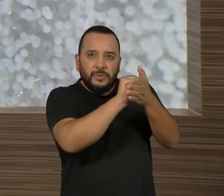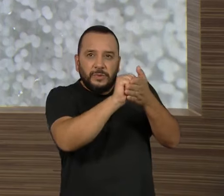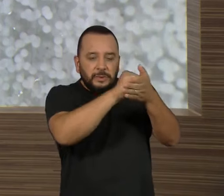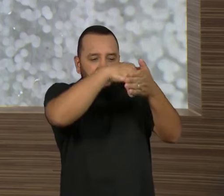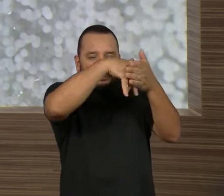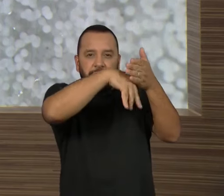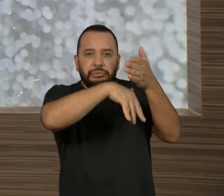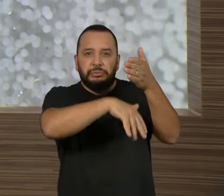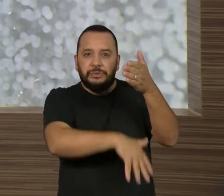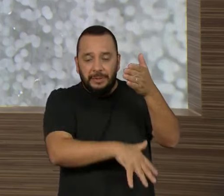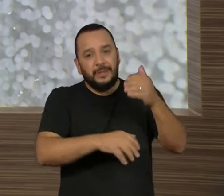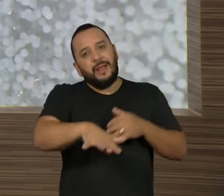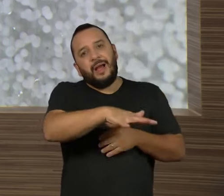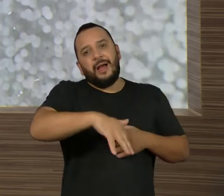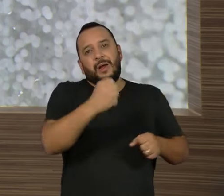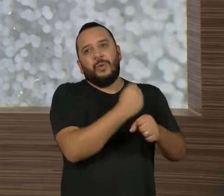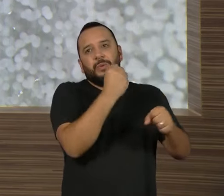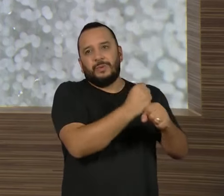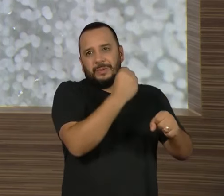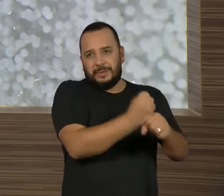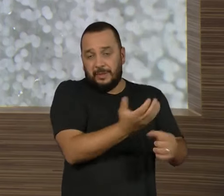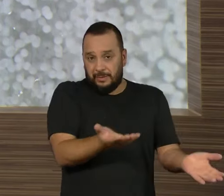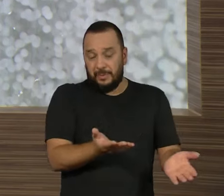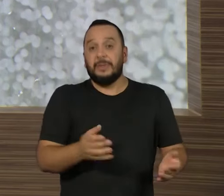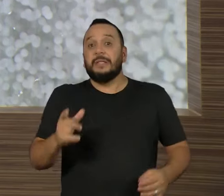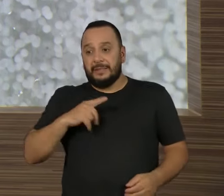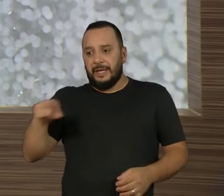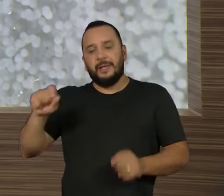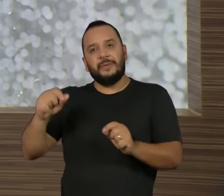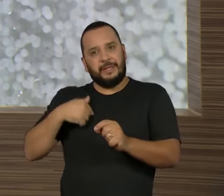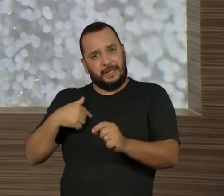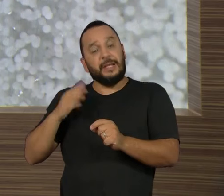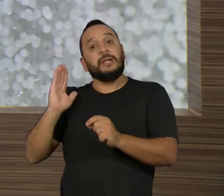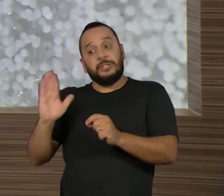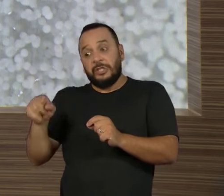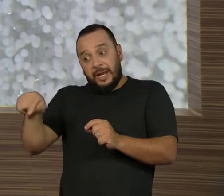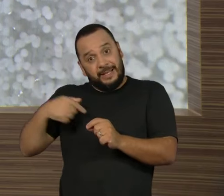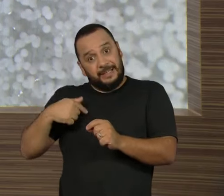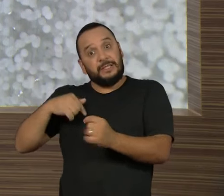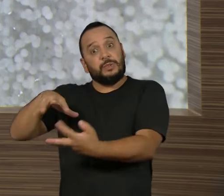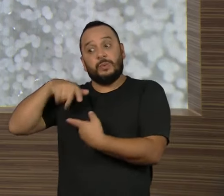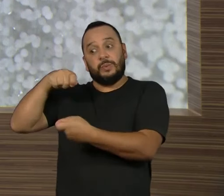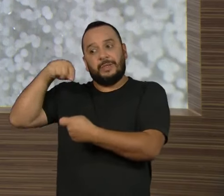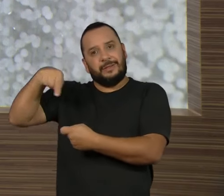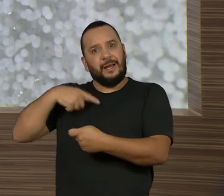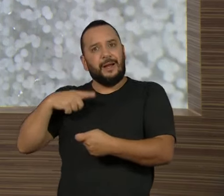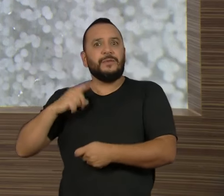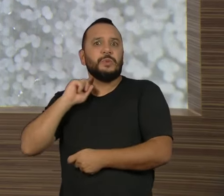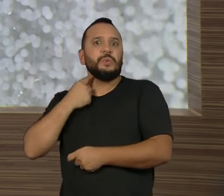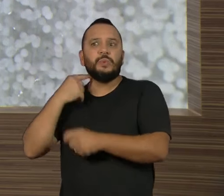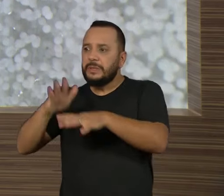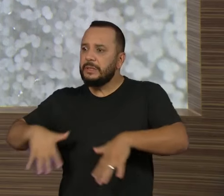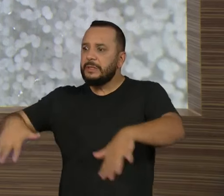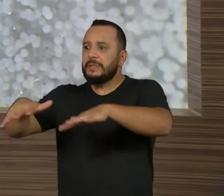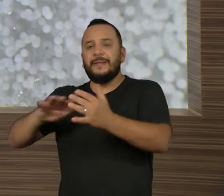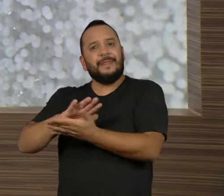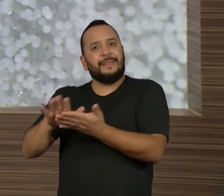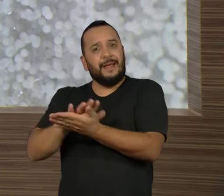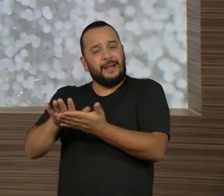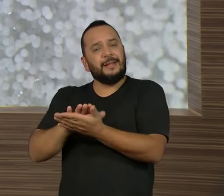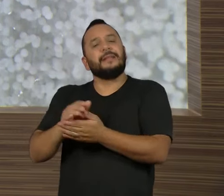A vantagem é que o produto chamado de isopor da Amazônia é biodegradável, não polui o ambiente e ainda